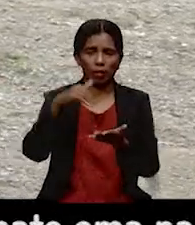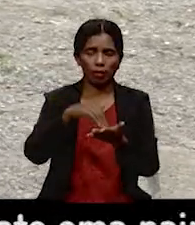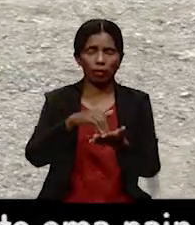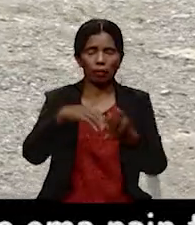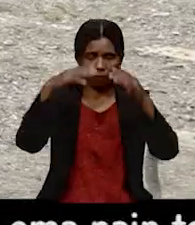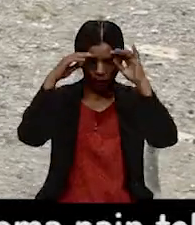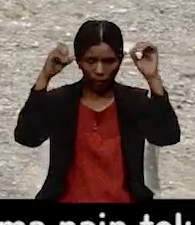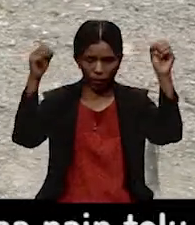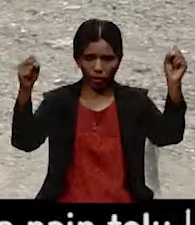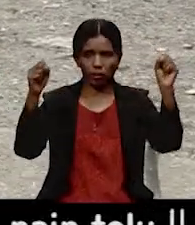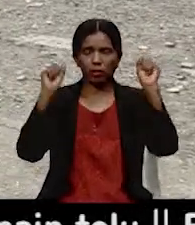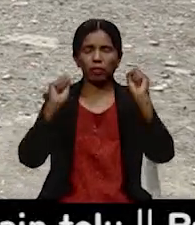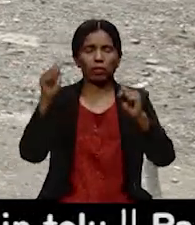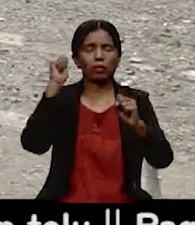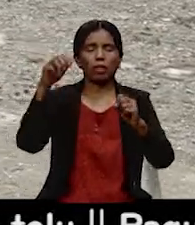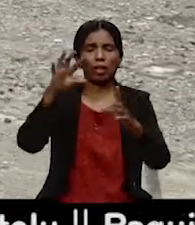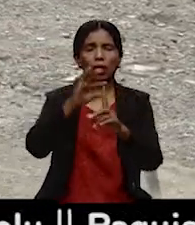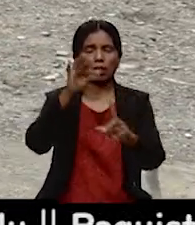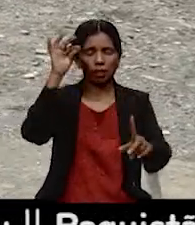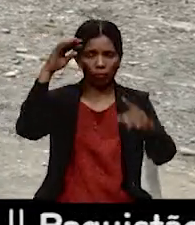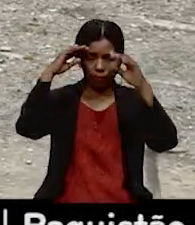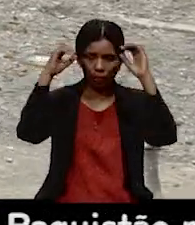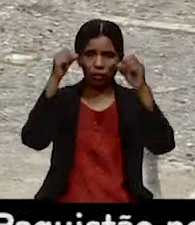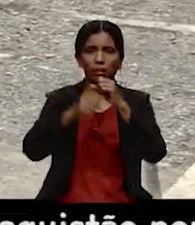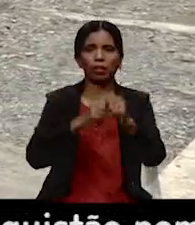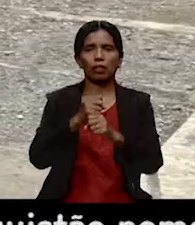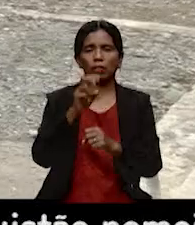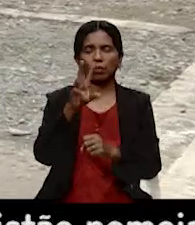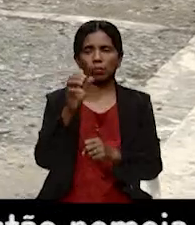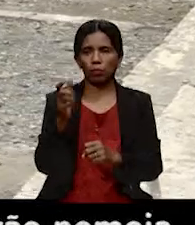hodi compete ia eleição presidencial tine ringrua Ronaldo Singrua